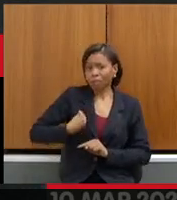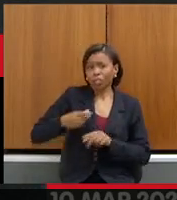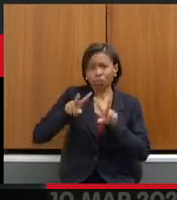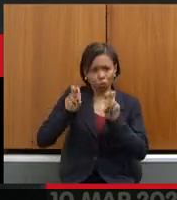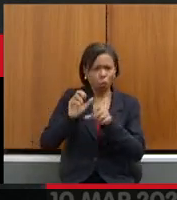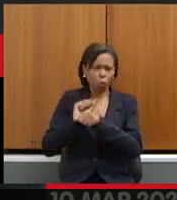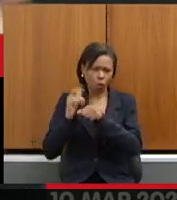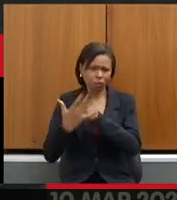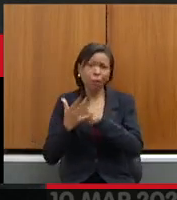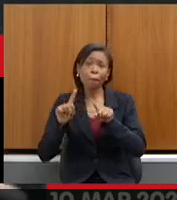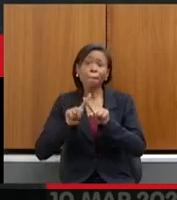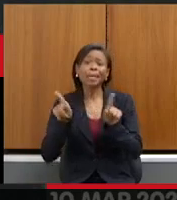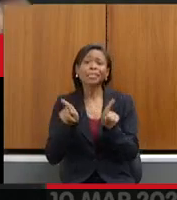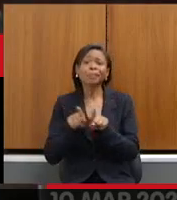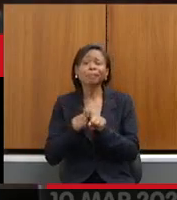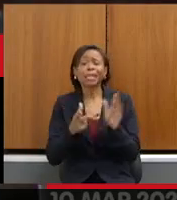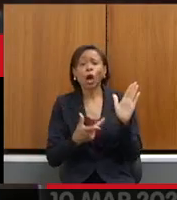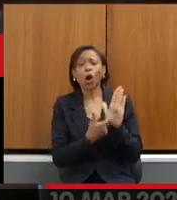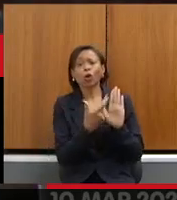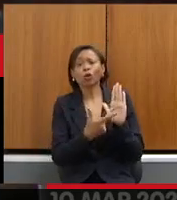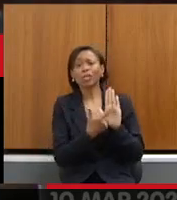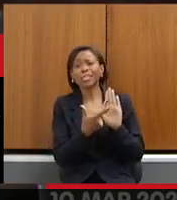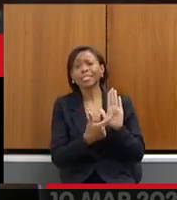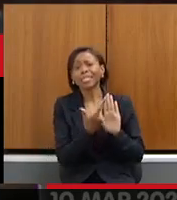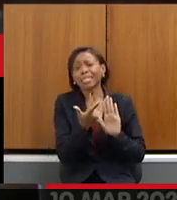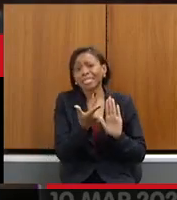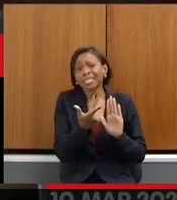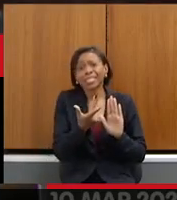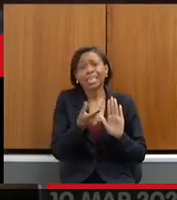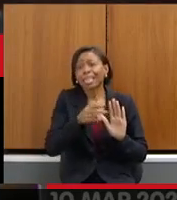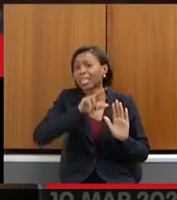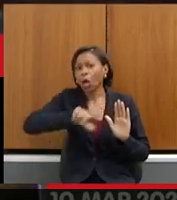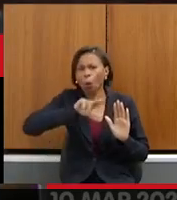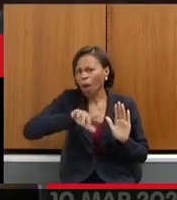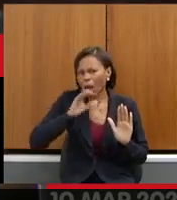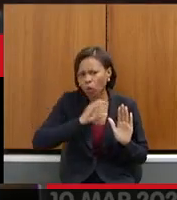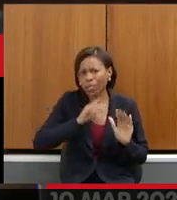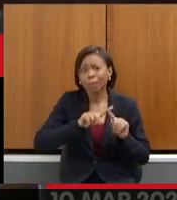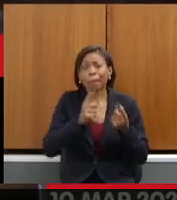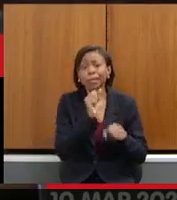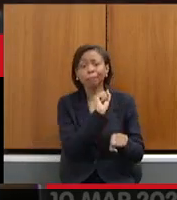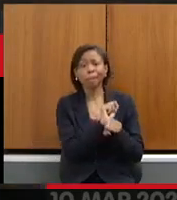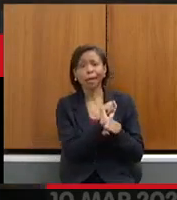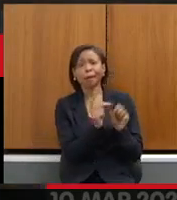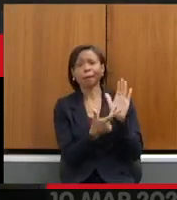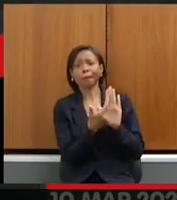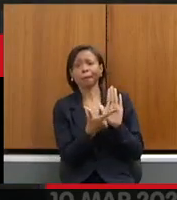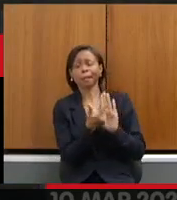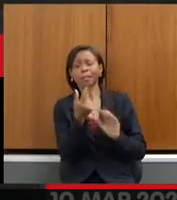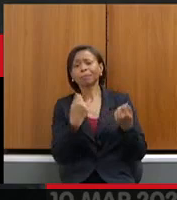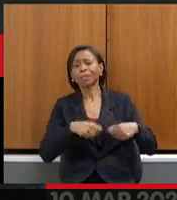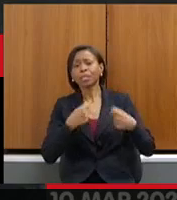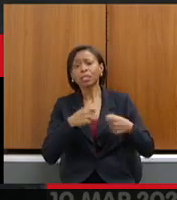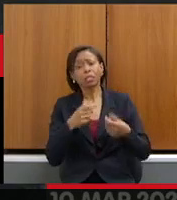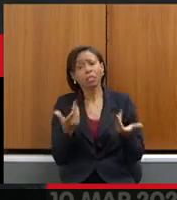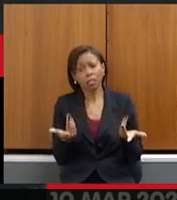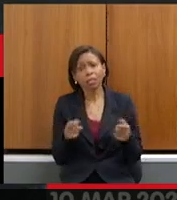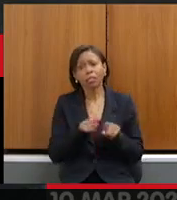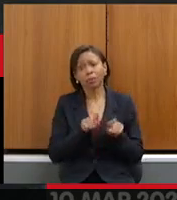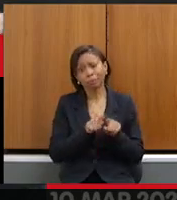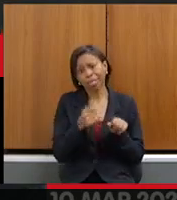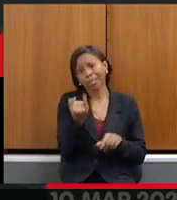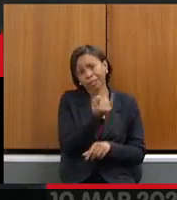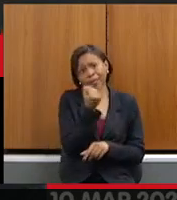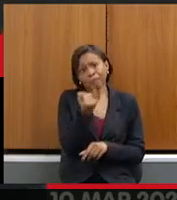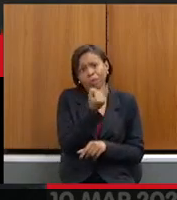coronavírus mas existe cirurgias eletivas no estado inteiro está parada que a gente pede atenção urgentemente nessa questão da cirurgia eletiva que ela